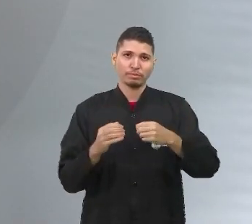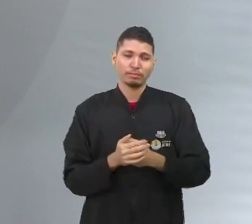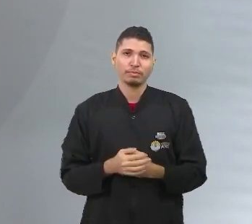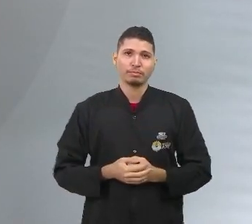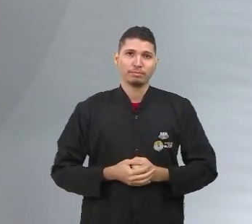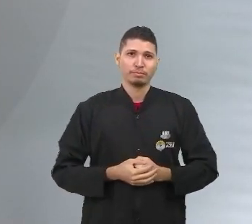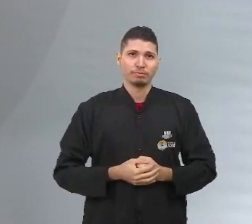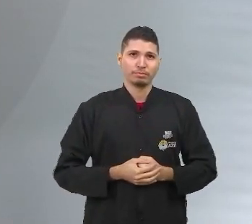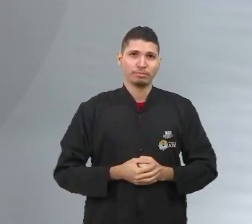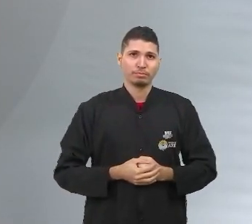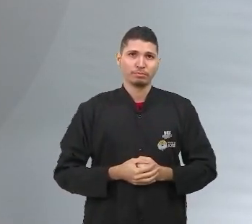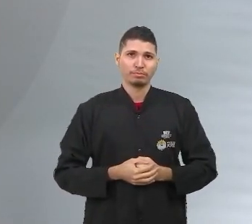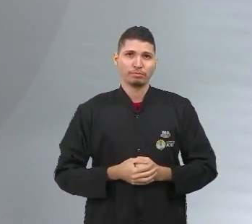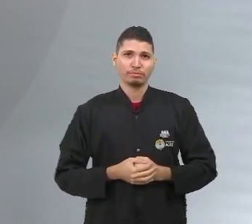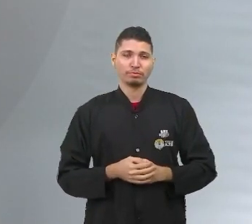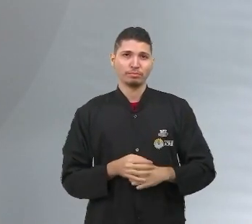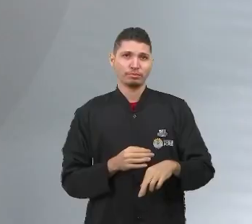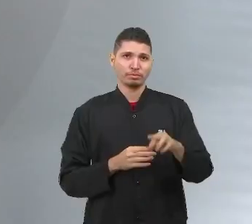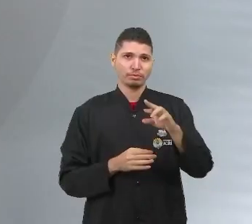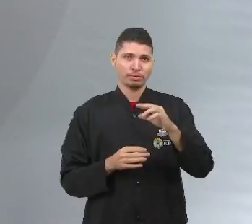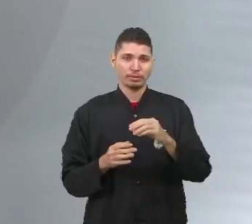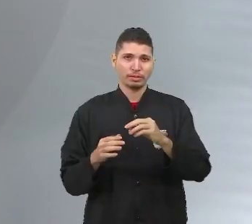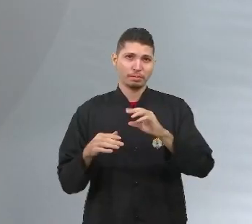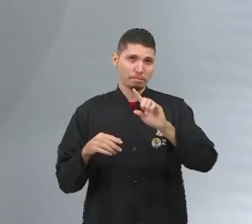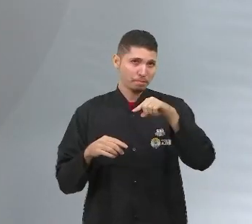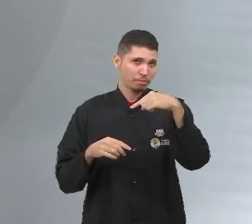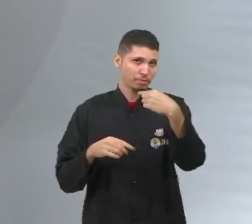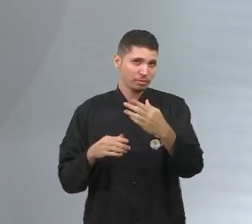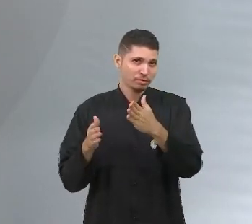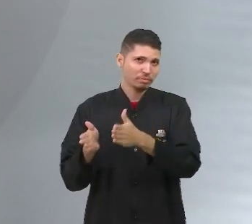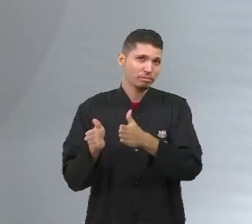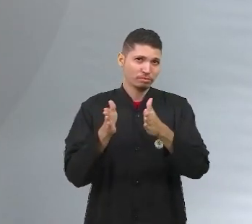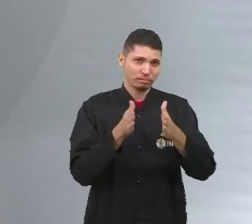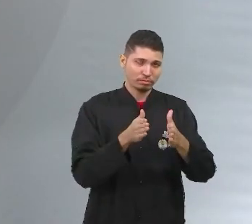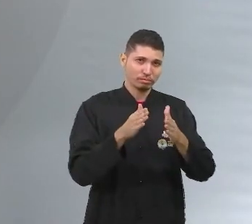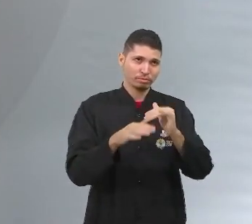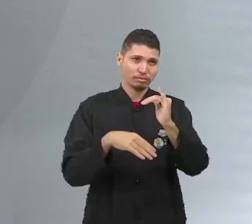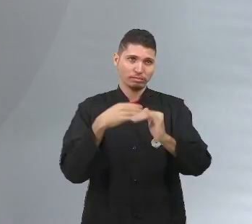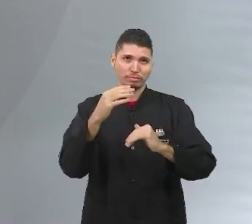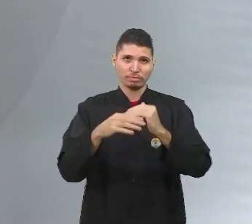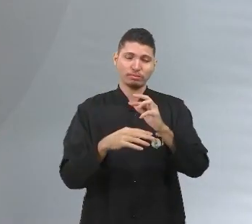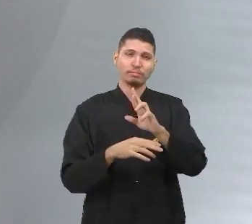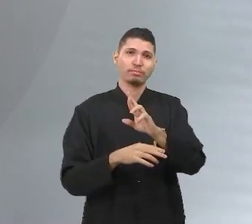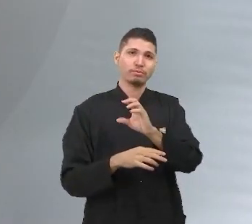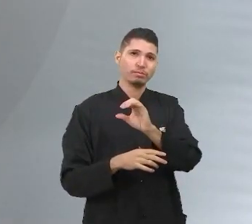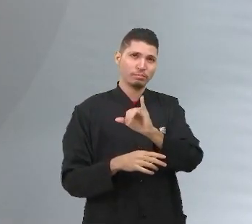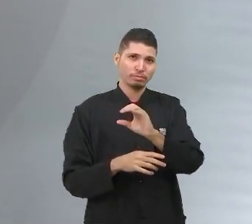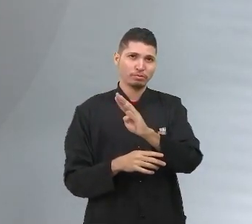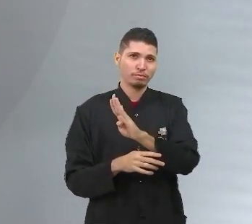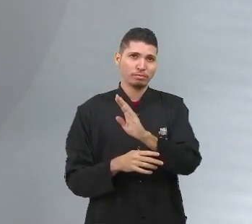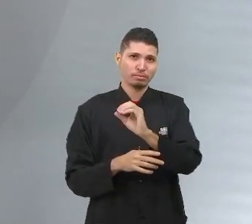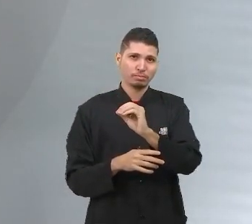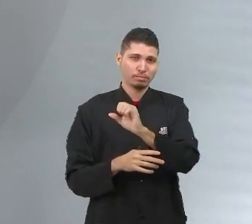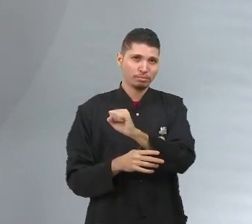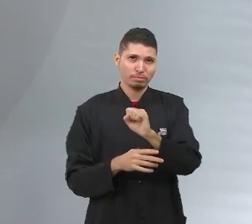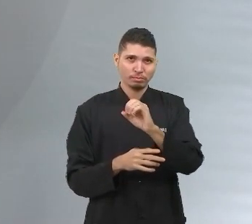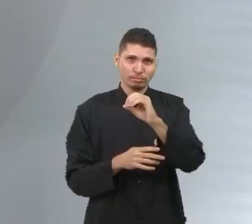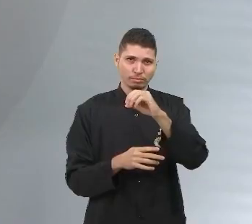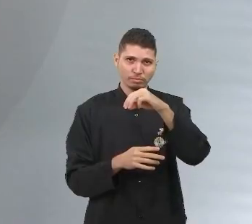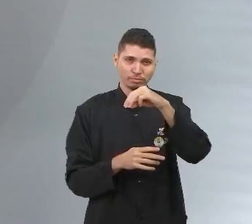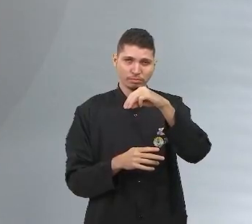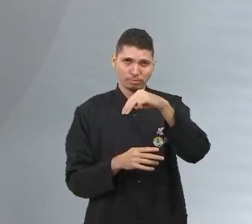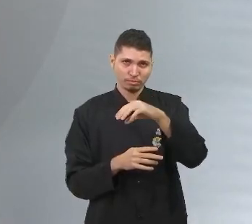é o ribossomo, ou que são os ribossomos. Lá, o ribossomo, que é formado de